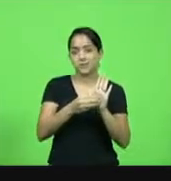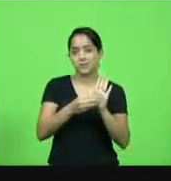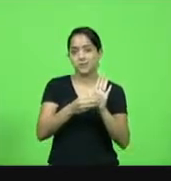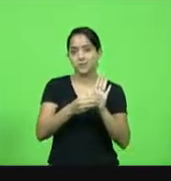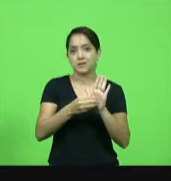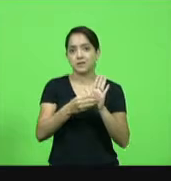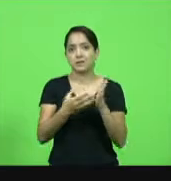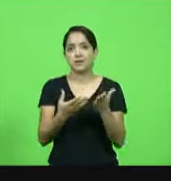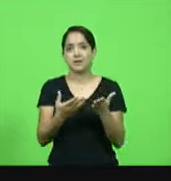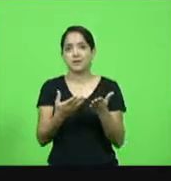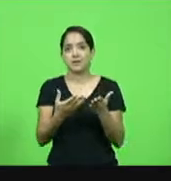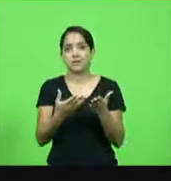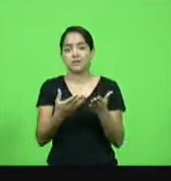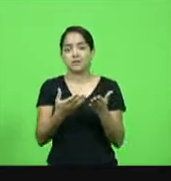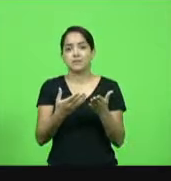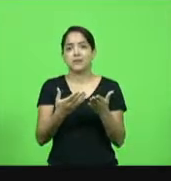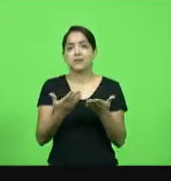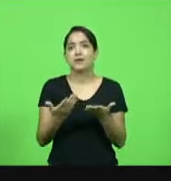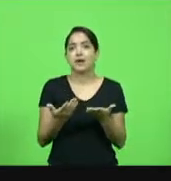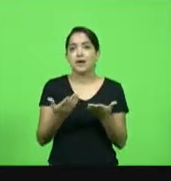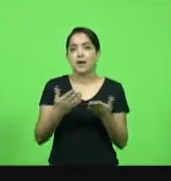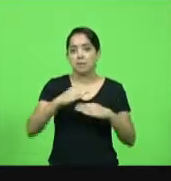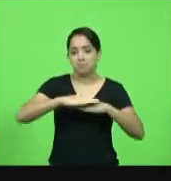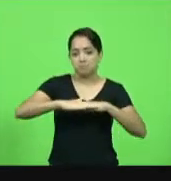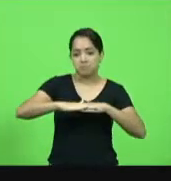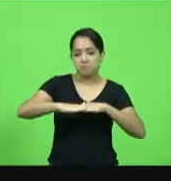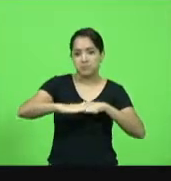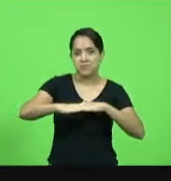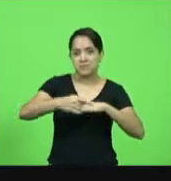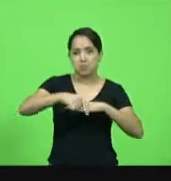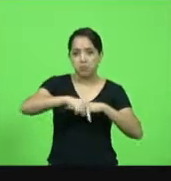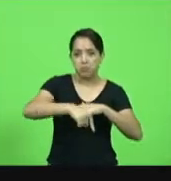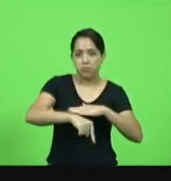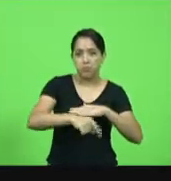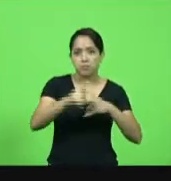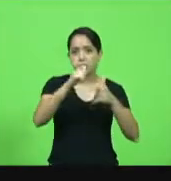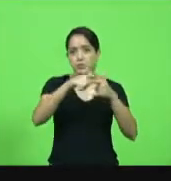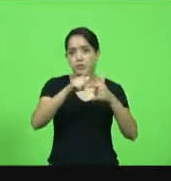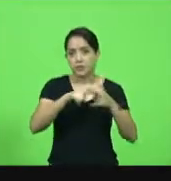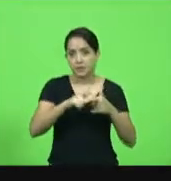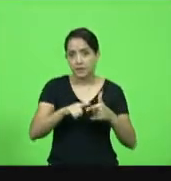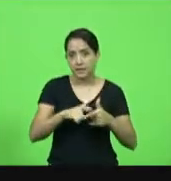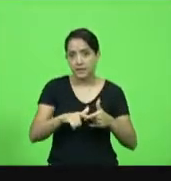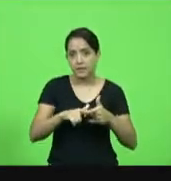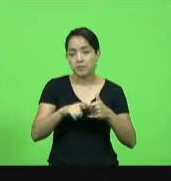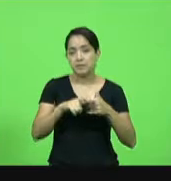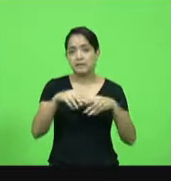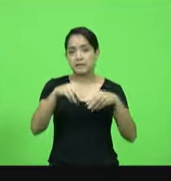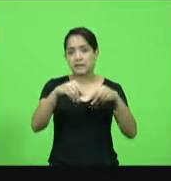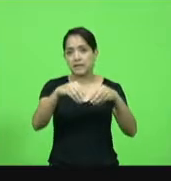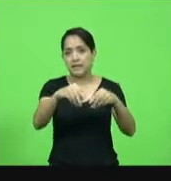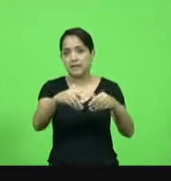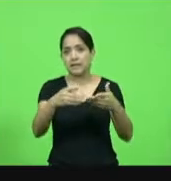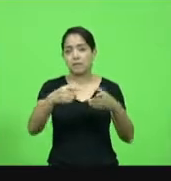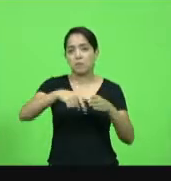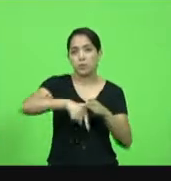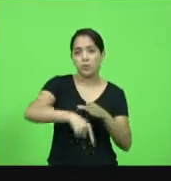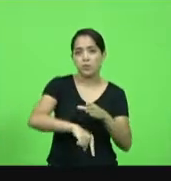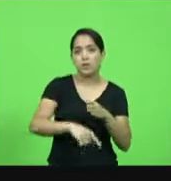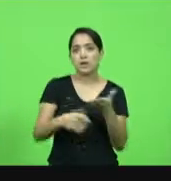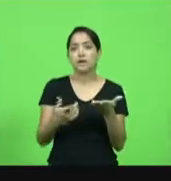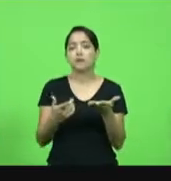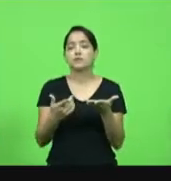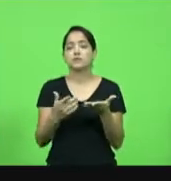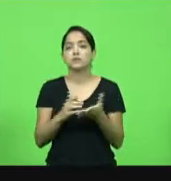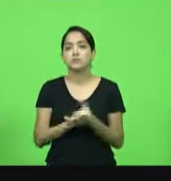drenagem, a pista caindo, a terra sobre a pista, buracos,